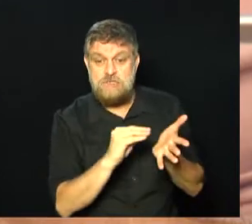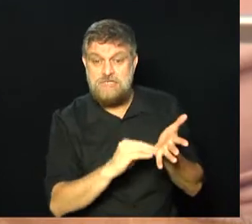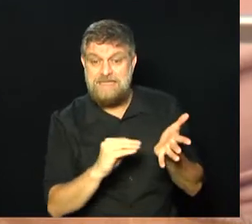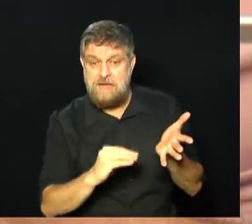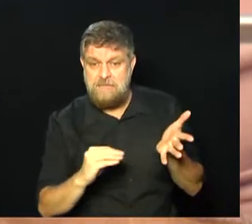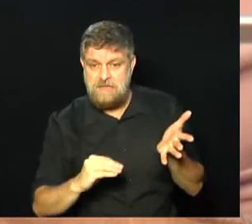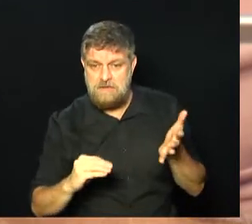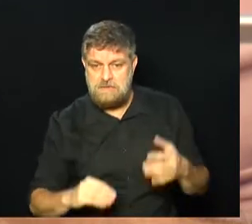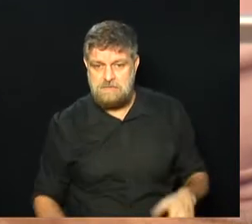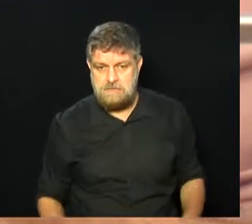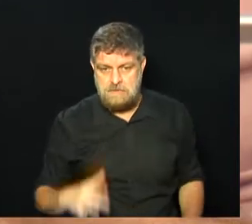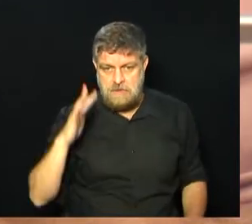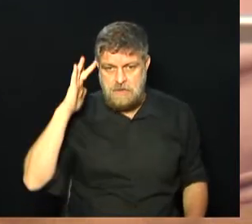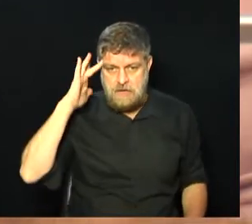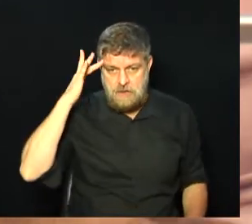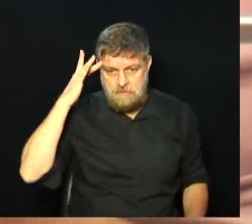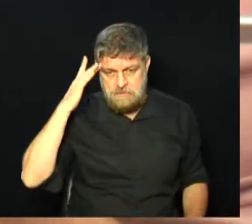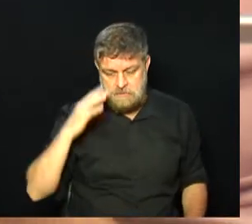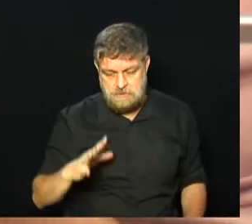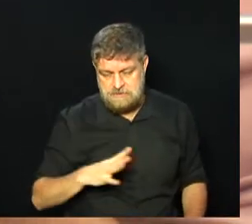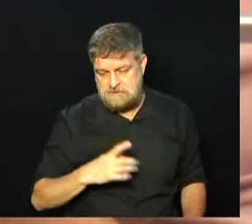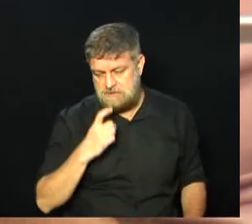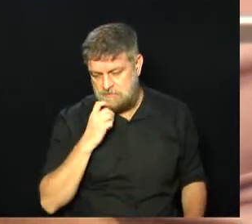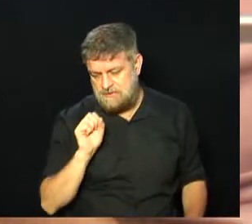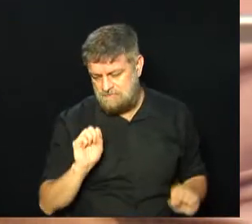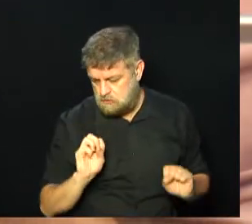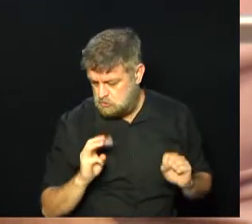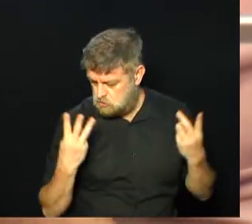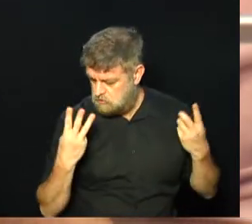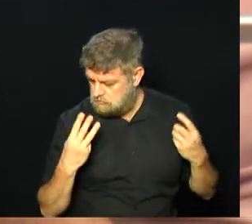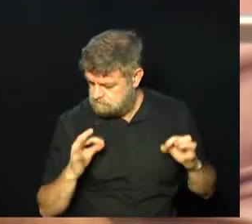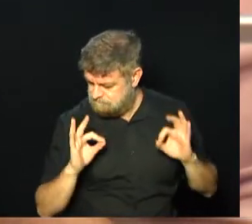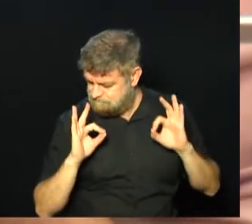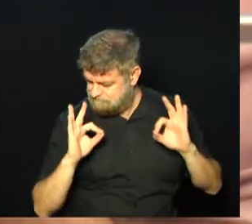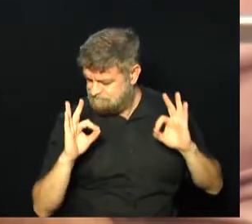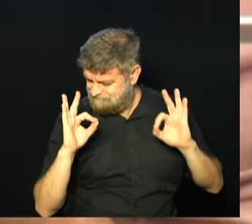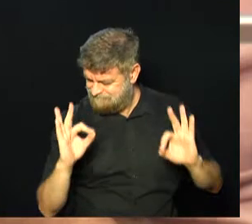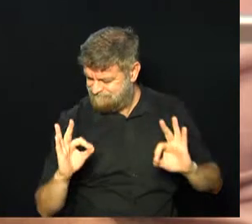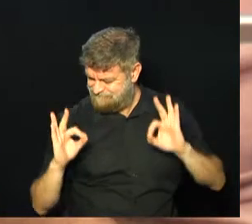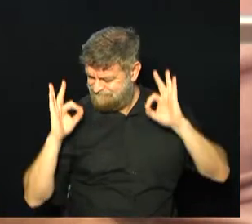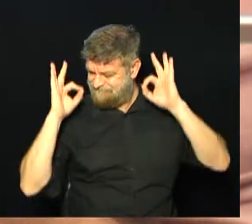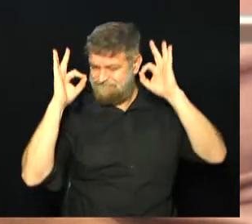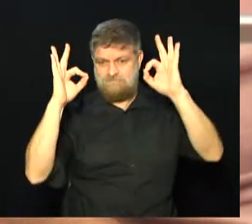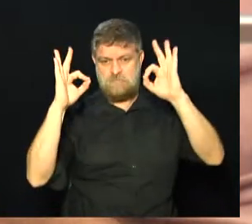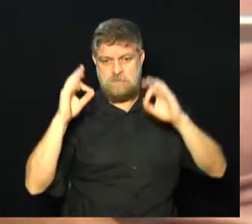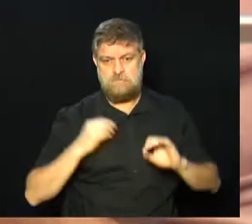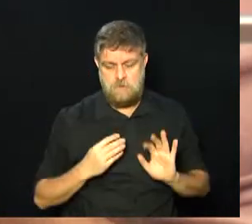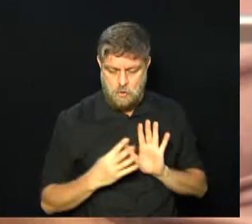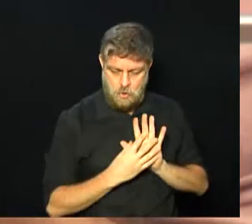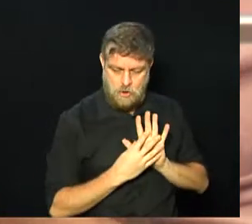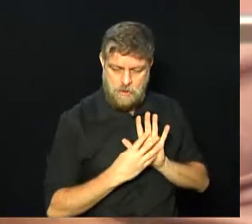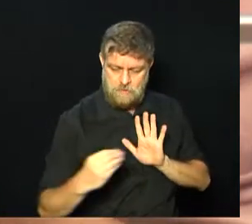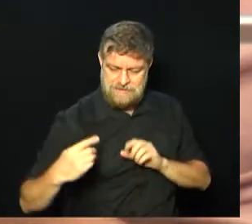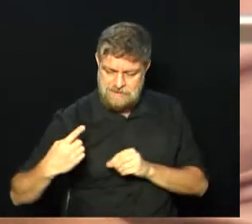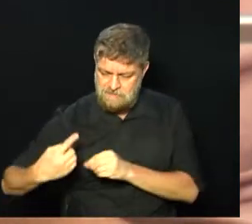Que eu acho que Campinas deu um show, não tenho certeza. Nós serviu de modelo aí para muita